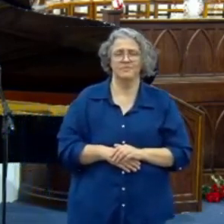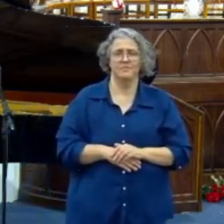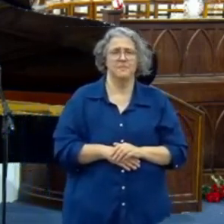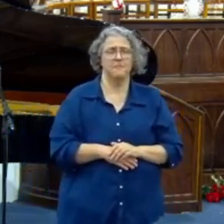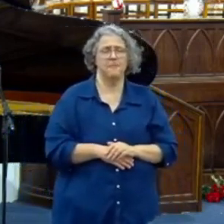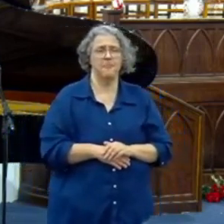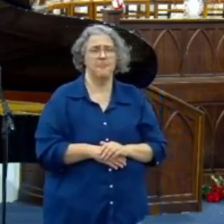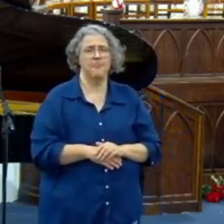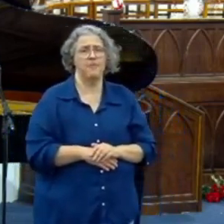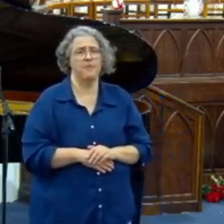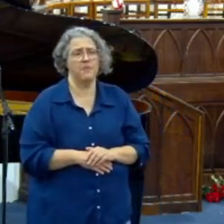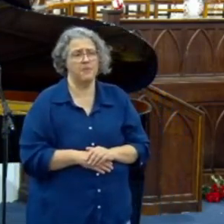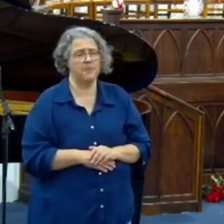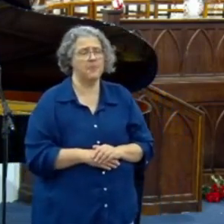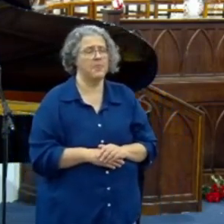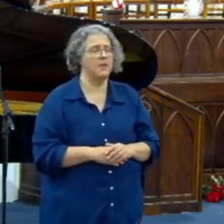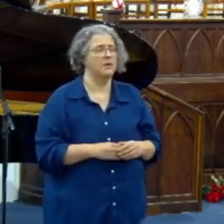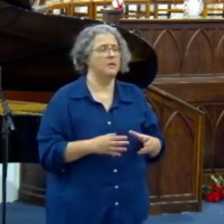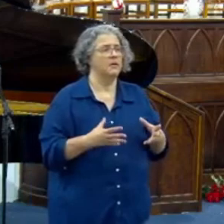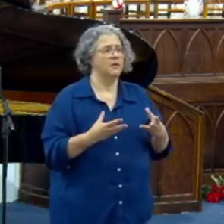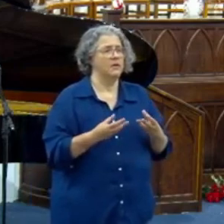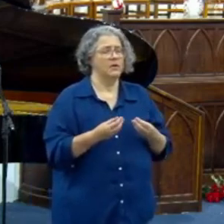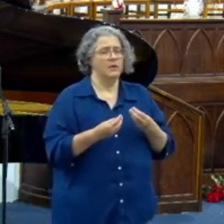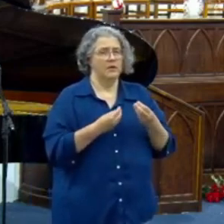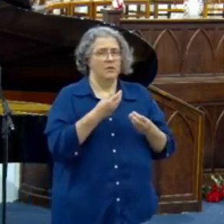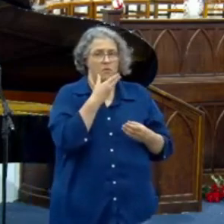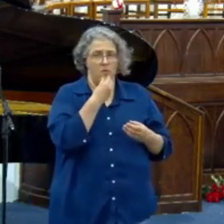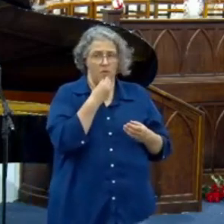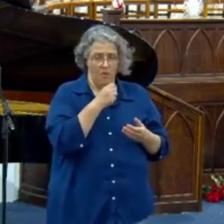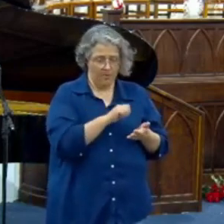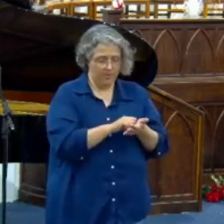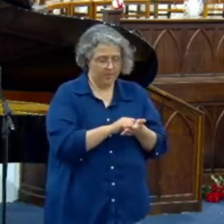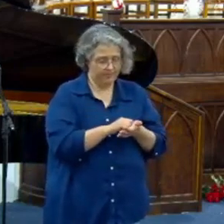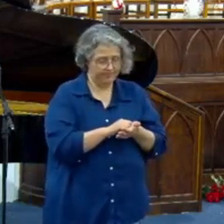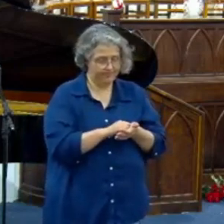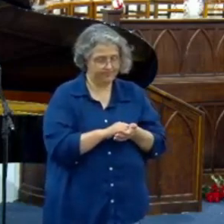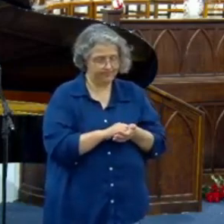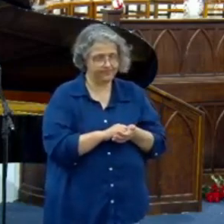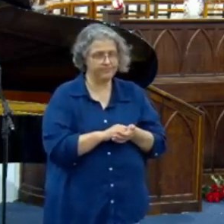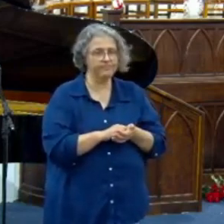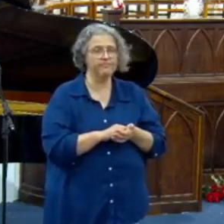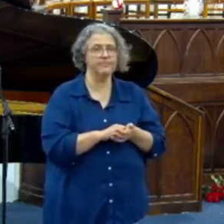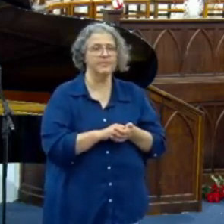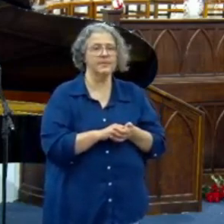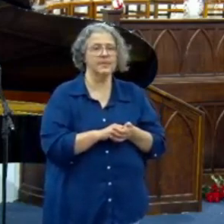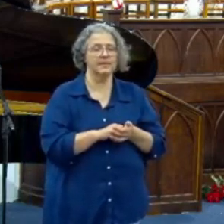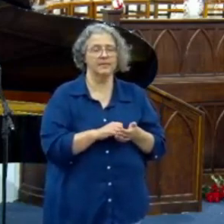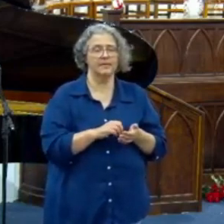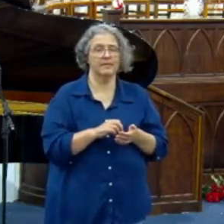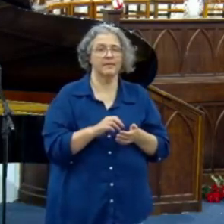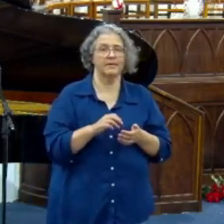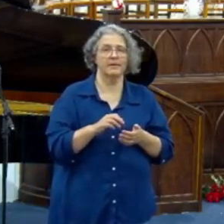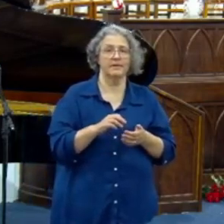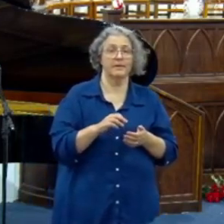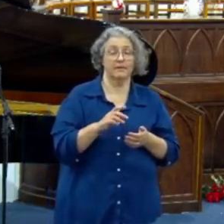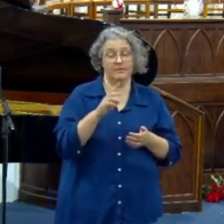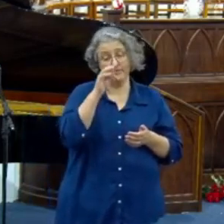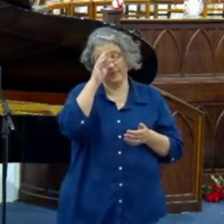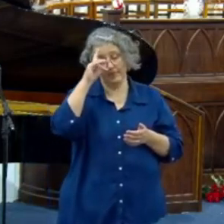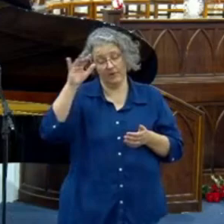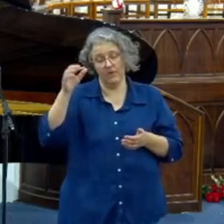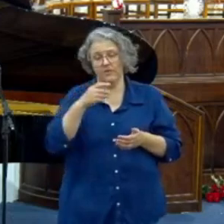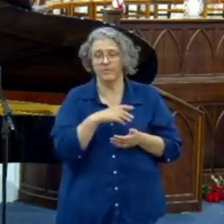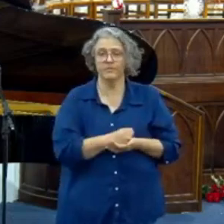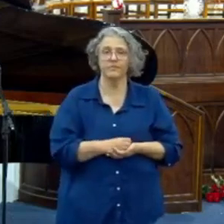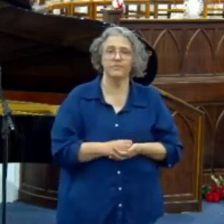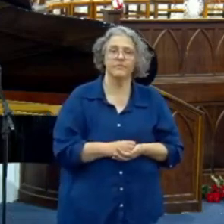Quando um homem chamado Dietrich Bonhoeffer, um teólogo luterano, alemão, falando sobre discipulado, ele tem um livro, inclusive,